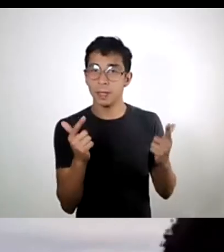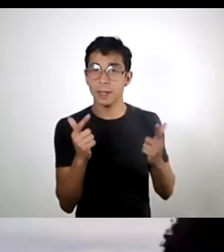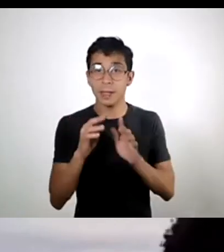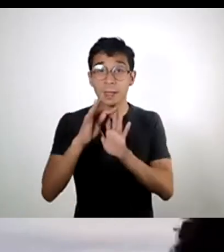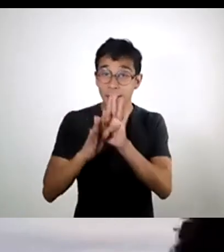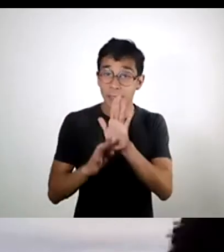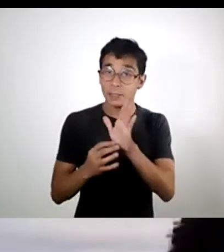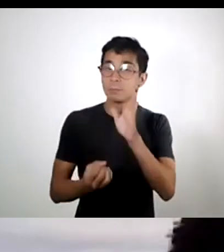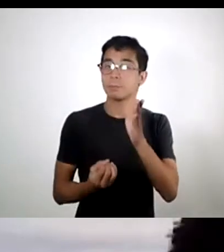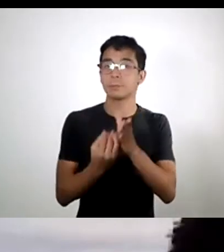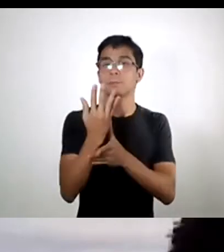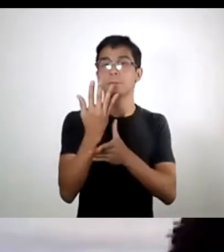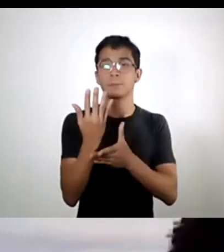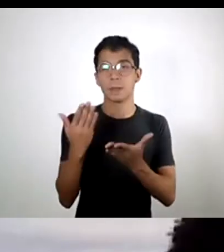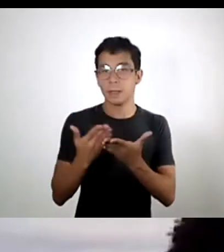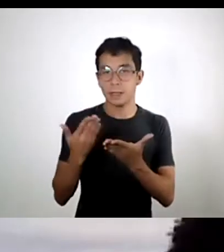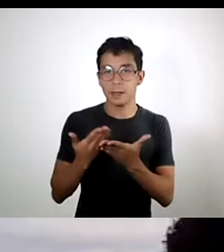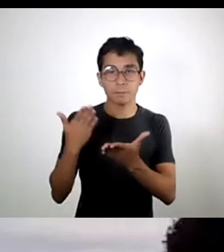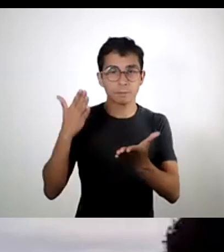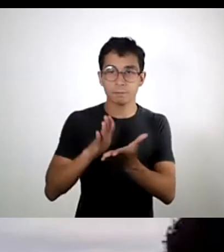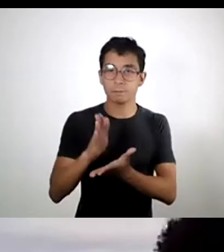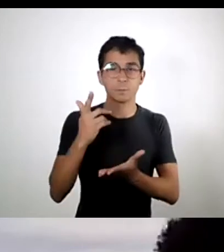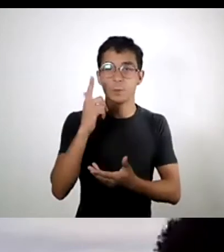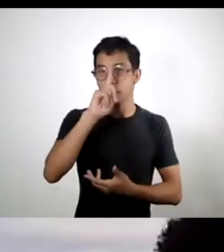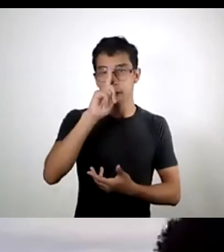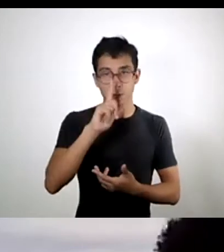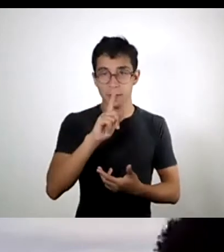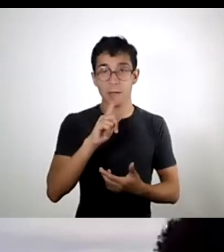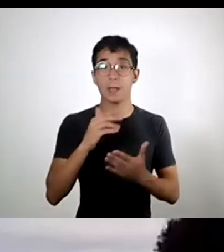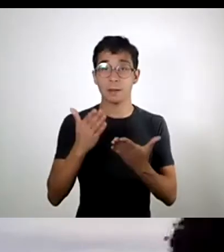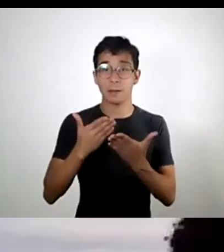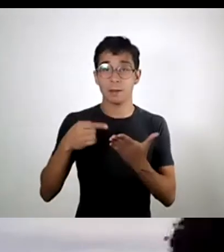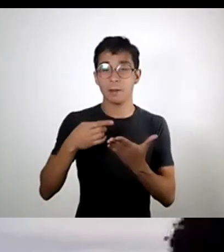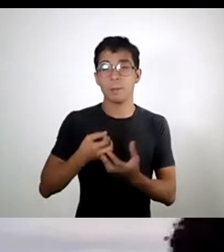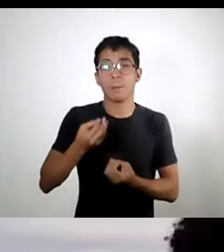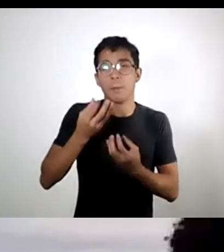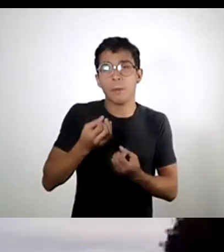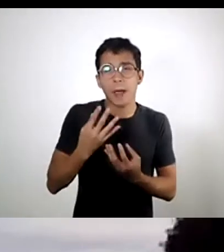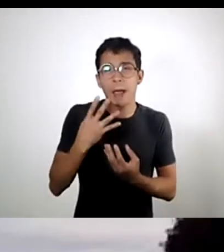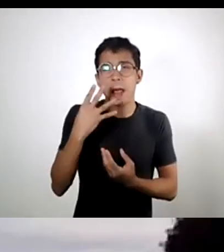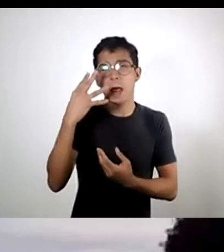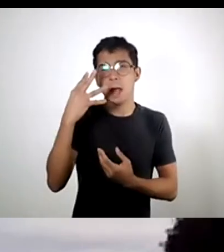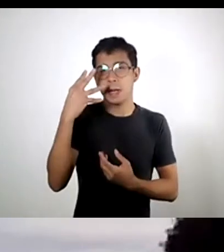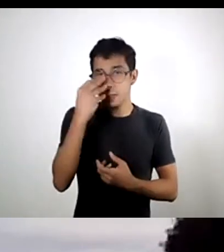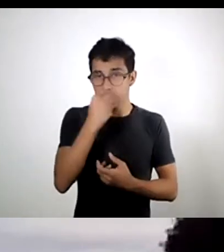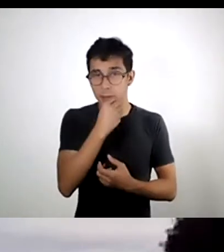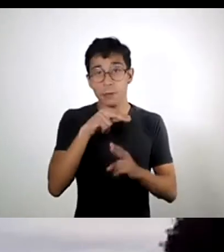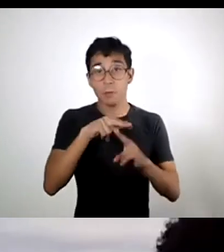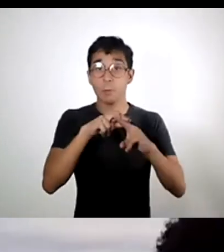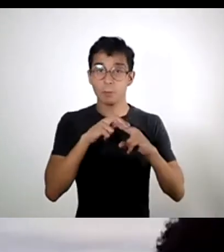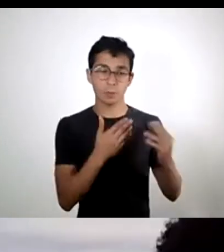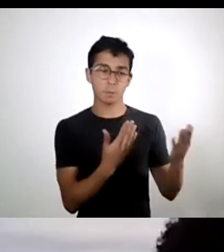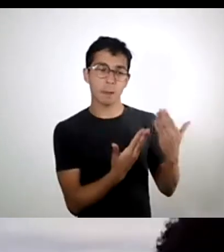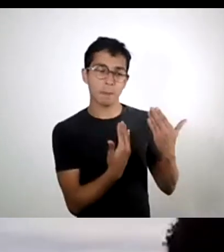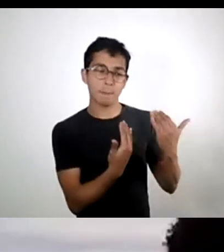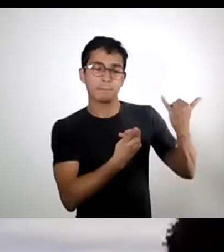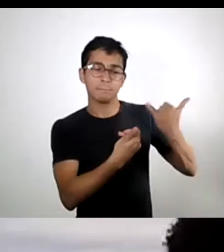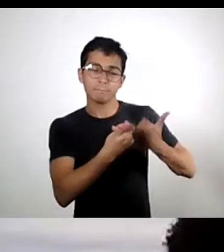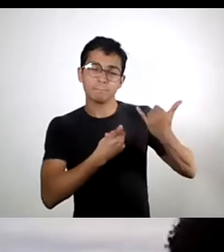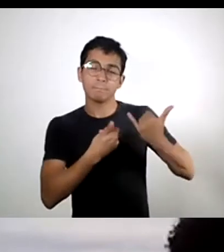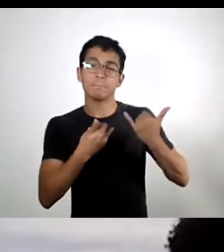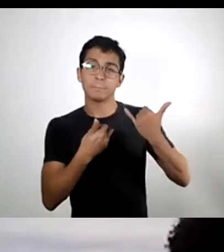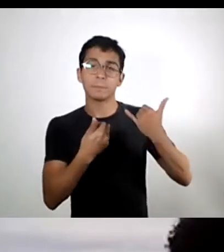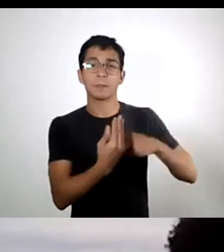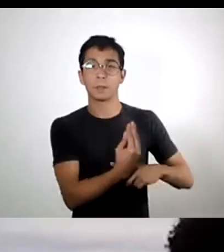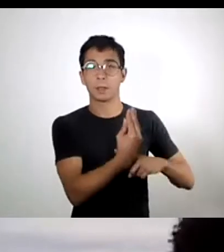fazer esse livro de uma forma tão poética, tão boniteza, né? dessa forma tão poética.